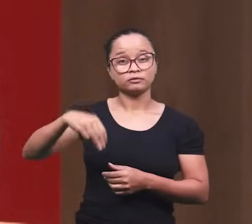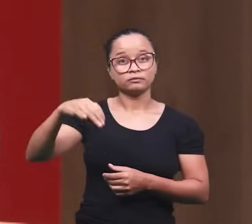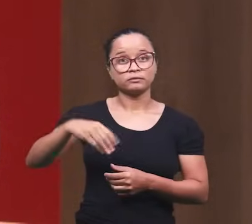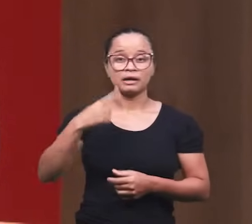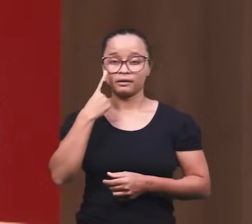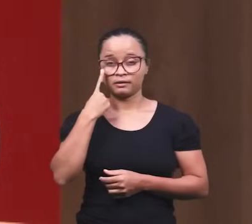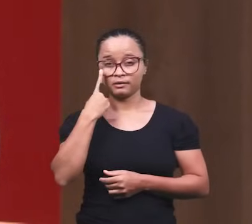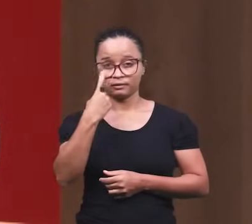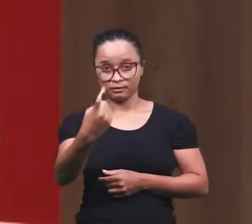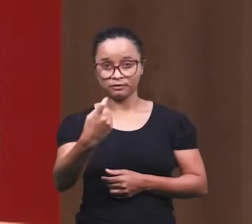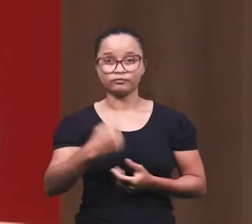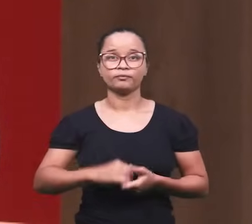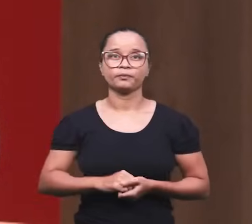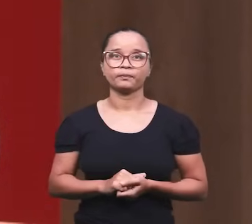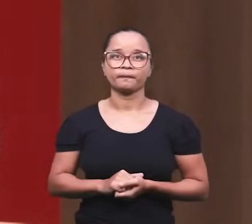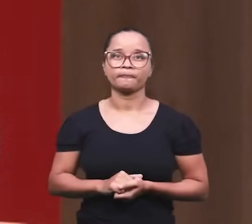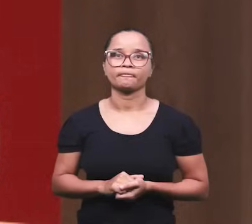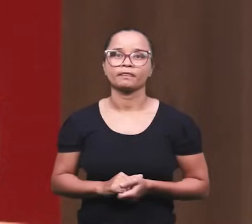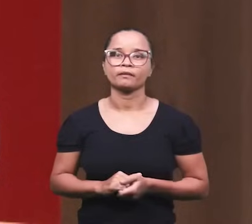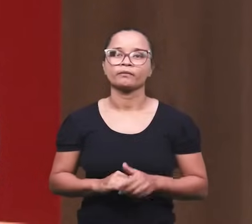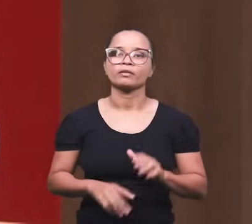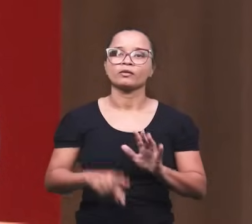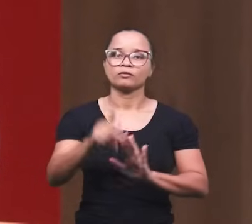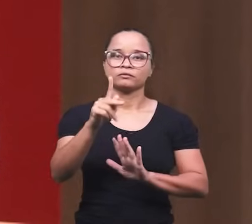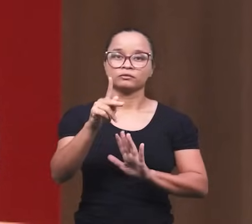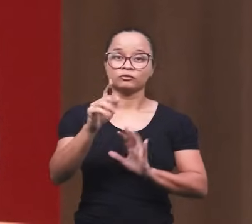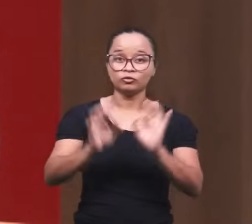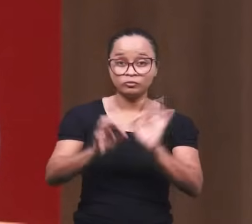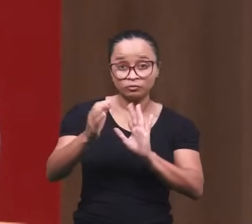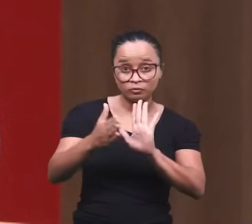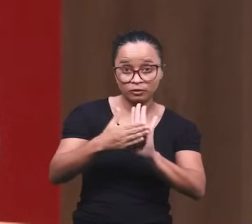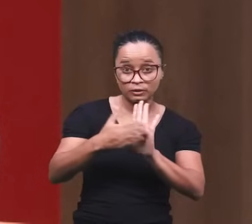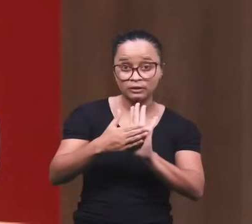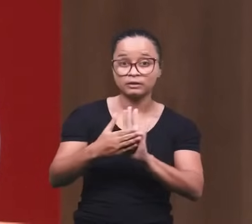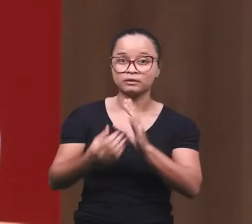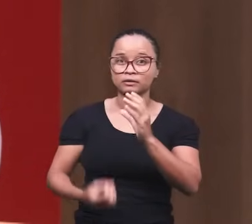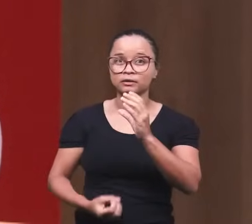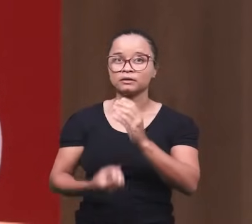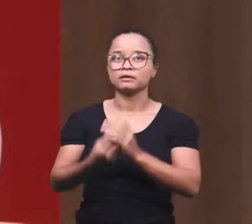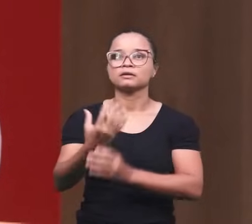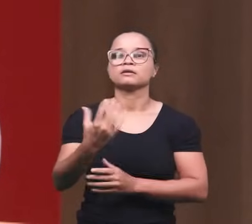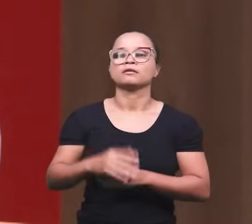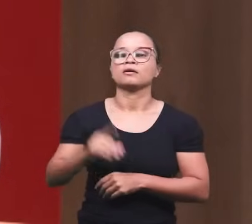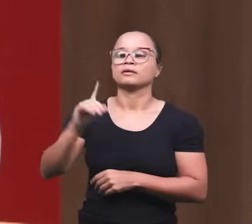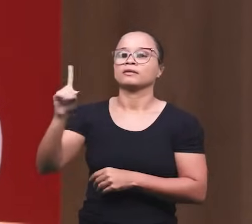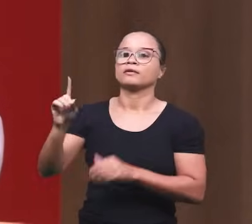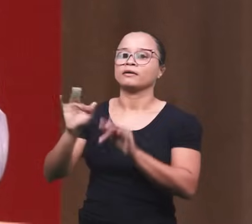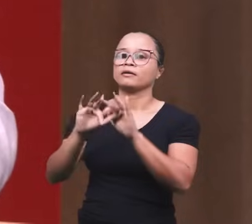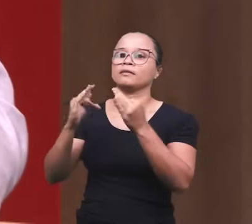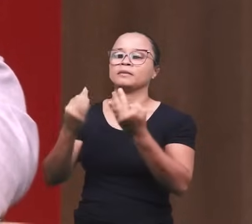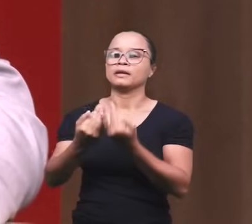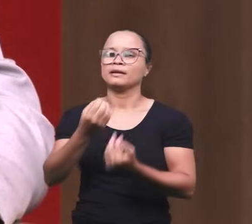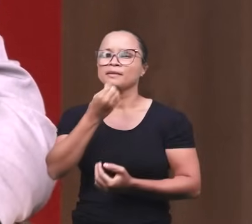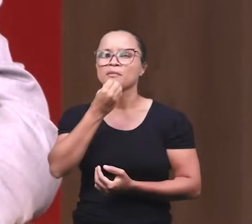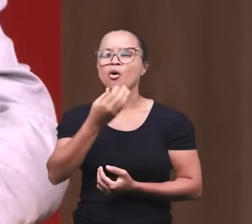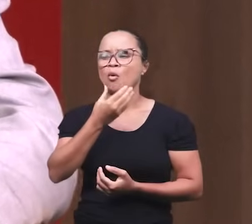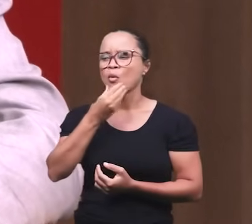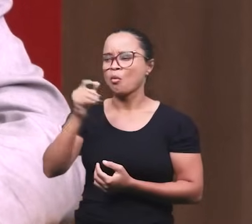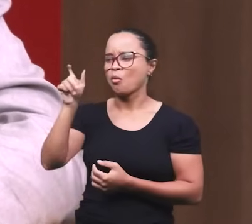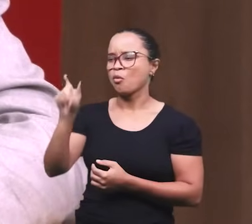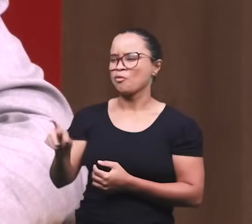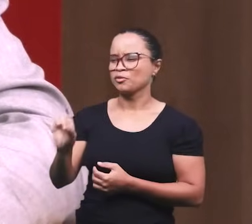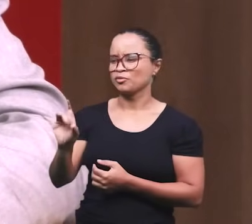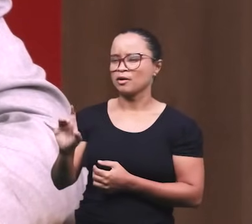alguns minutos Ah é interessante que no projeto da criação estava ali a família não é bom que o homem esteja só